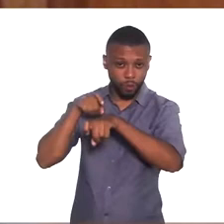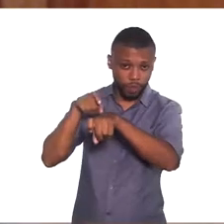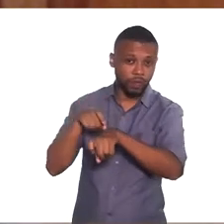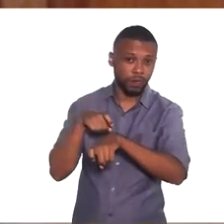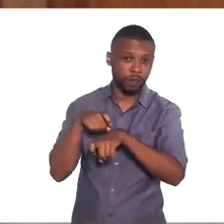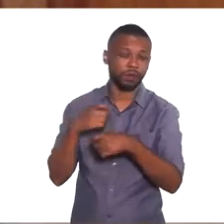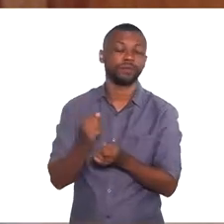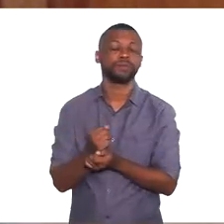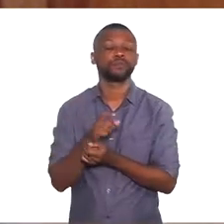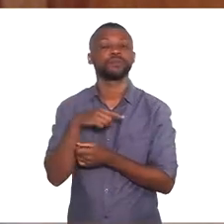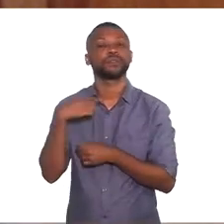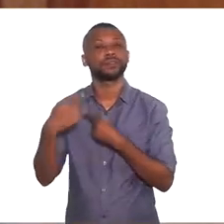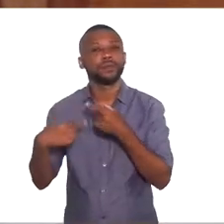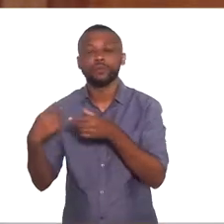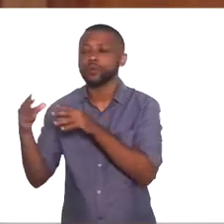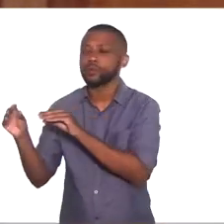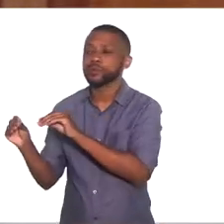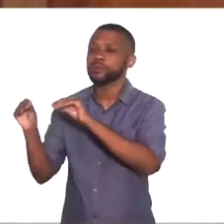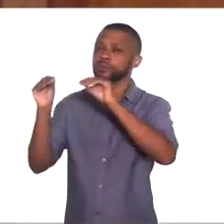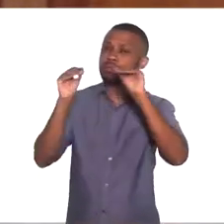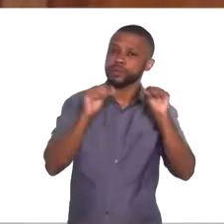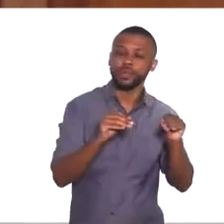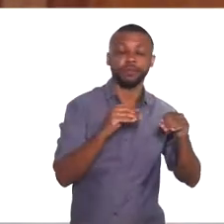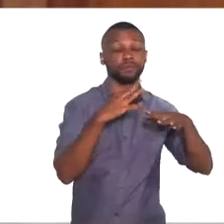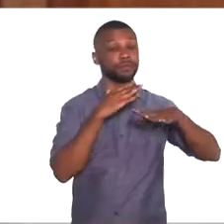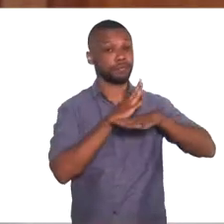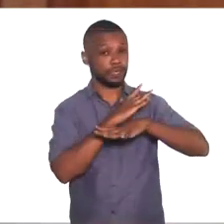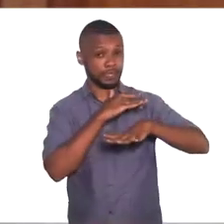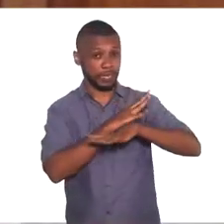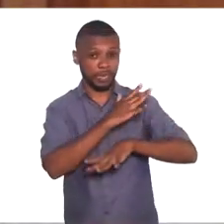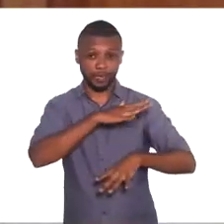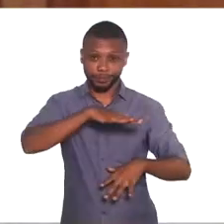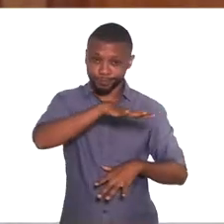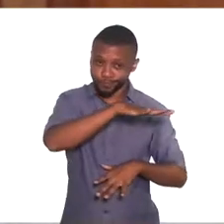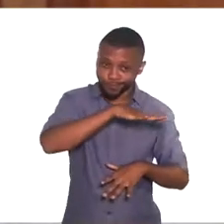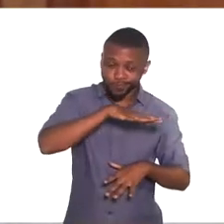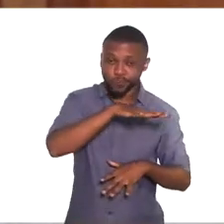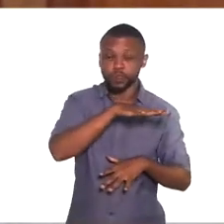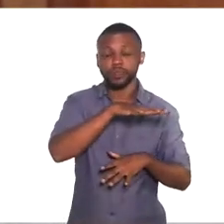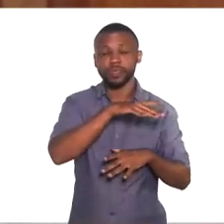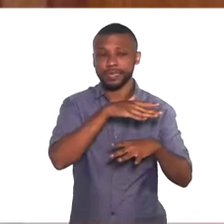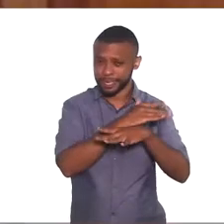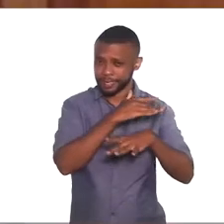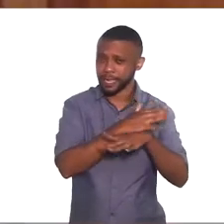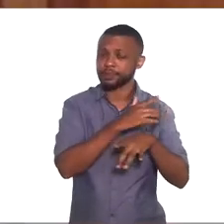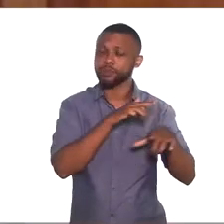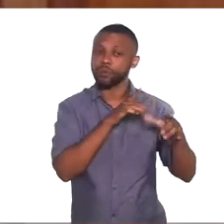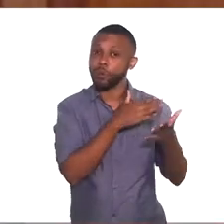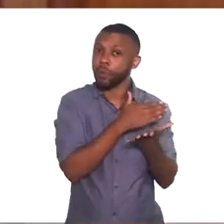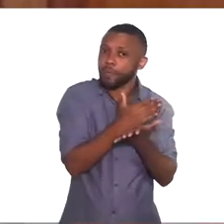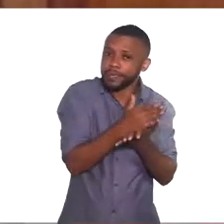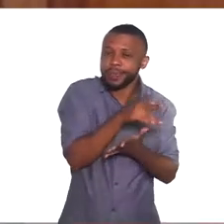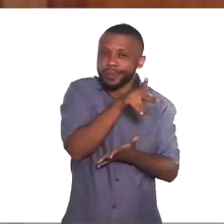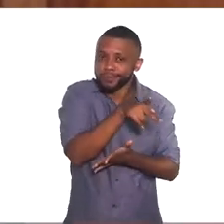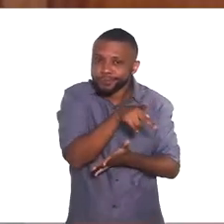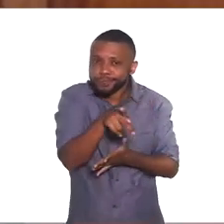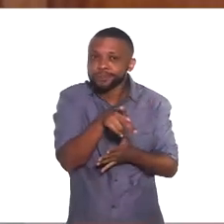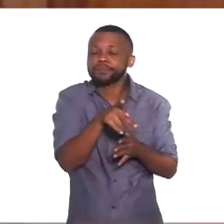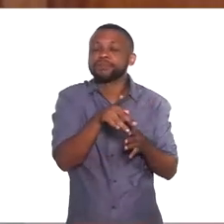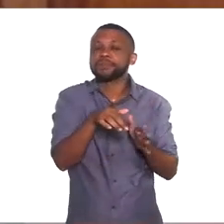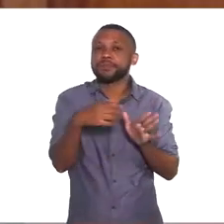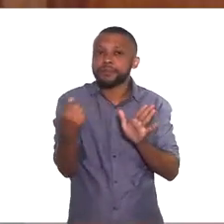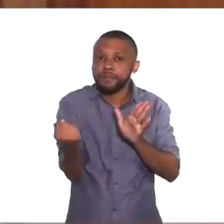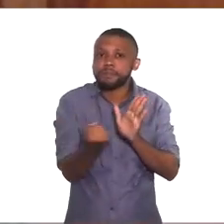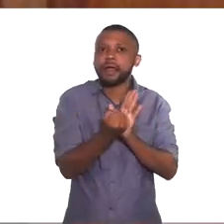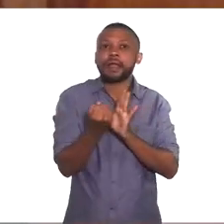e depois passei a paro com ali ficando toda aquele trabalho da cidade da região da cidade de região